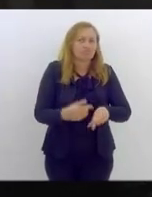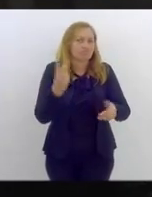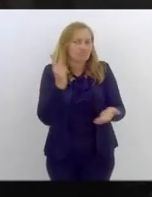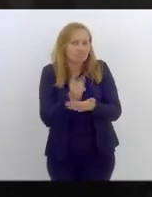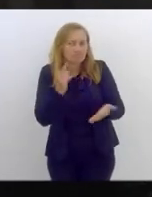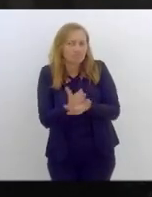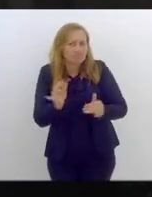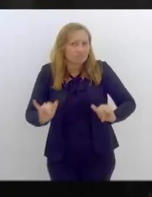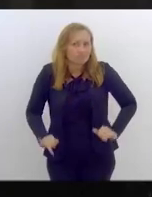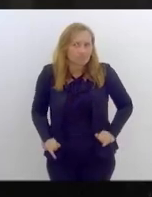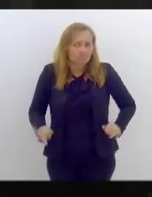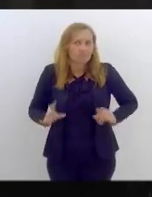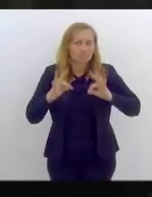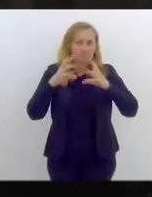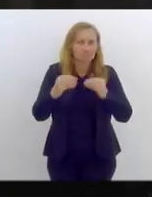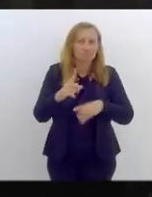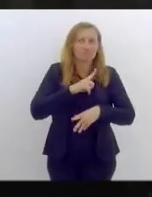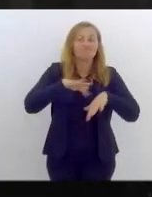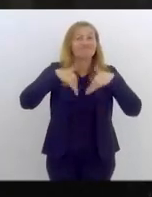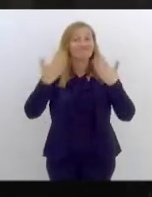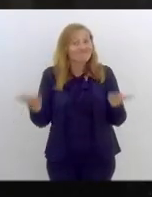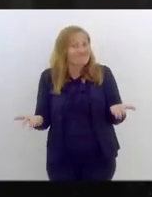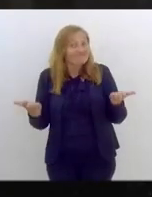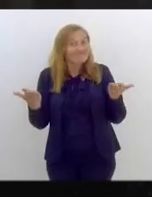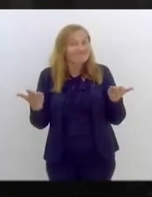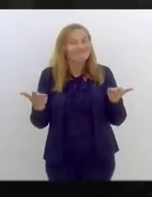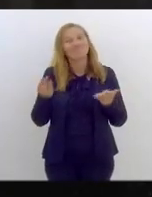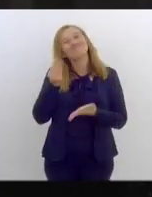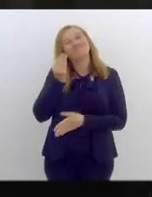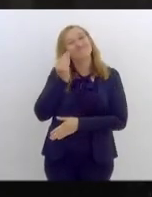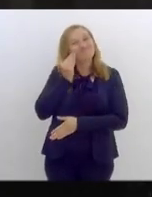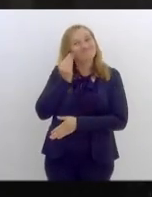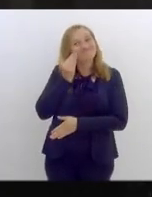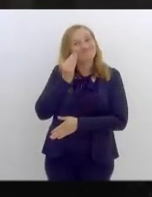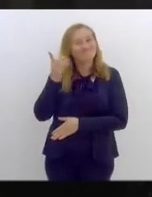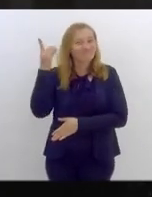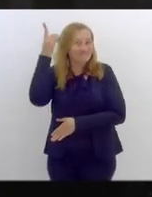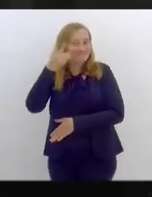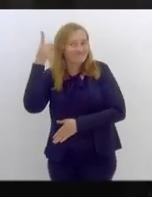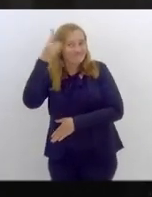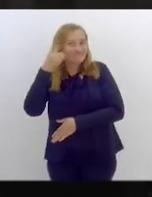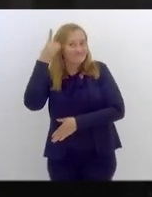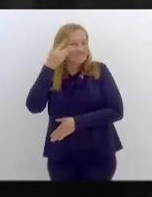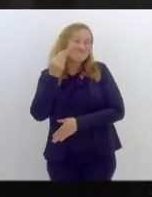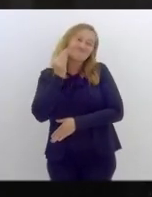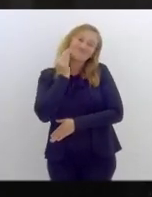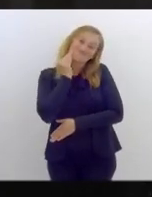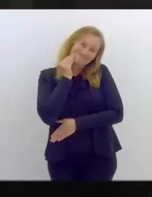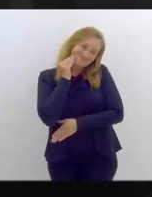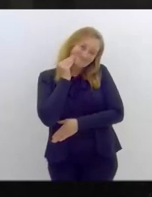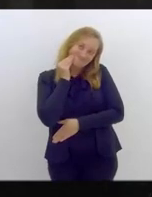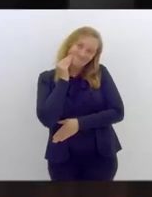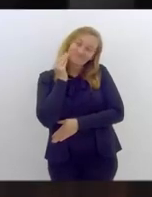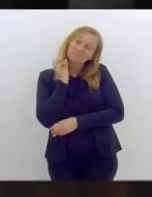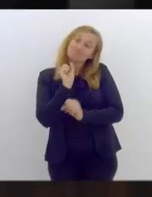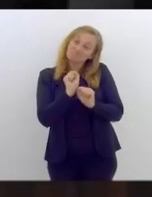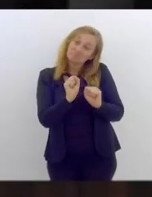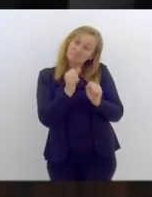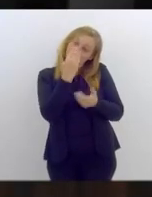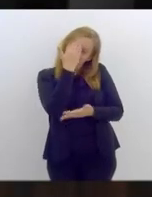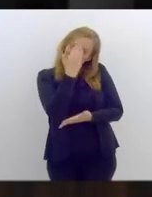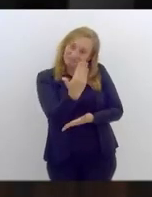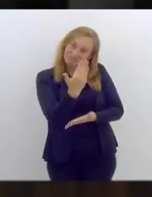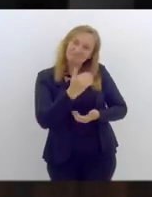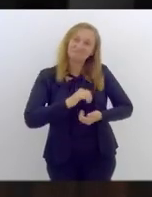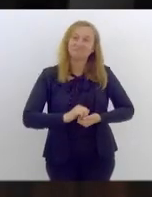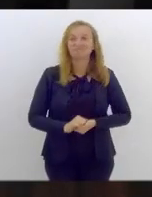apesar de tudo que a gente enfrenta. Então, minha querida Mônica, nossa deputada Mônica Francisco, eu só posso te